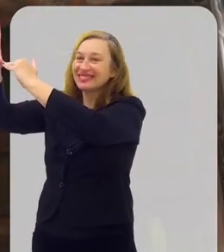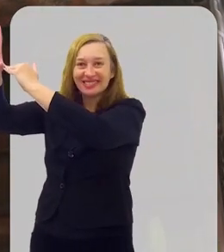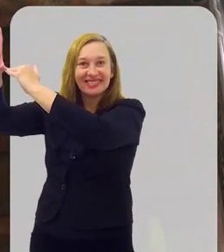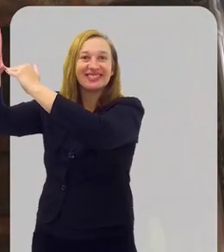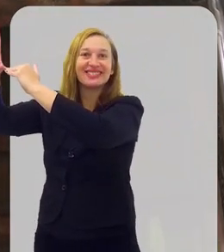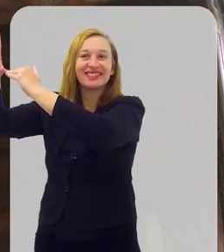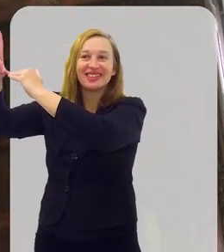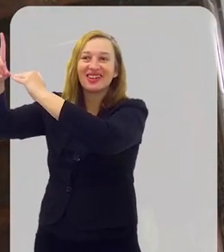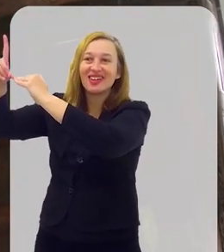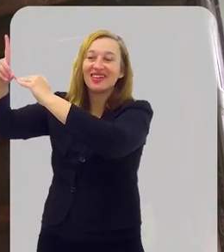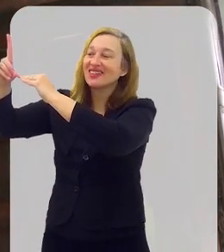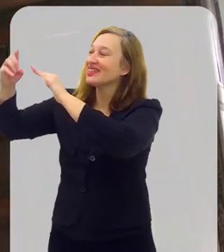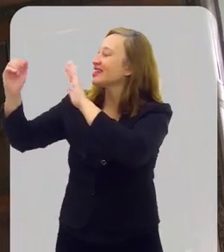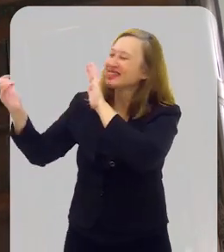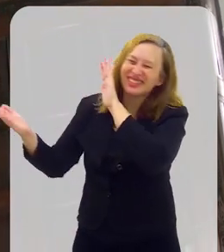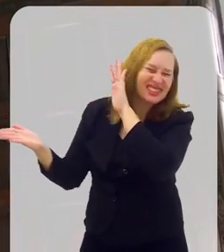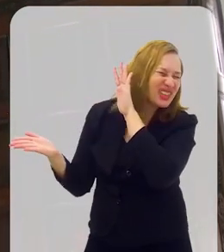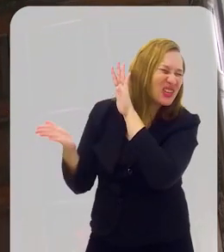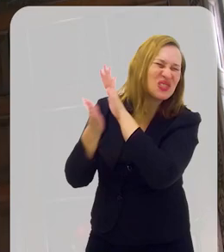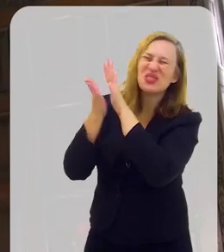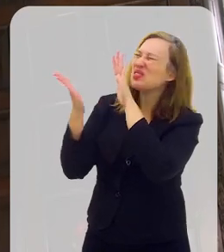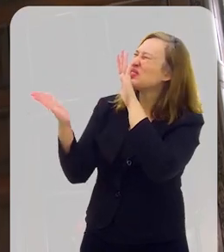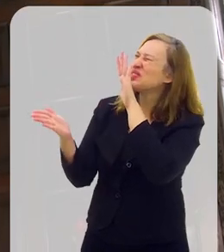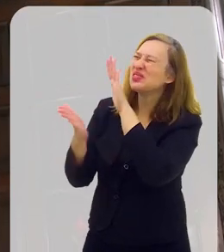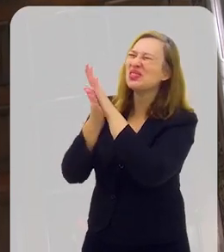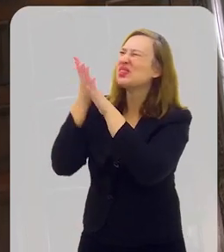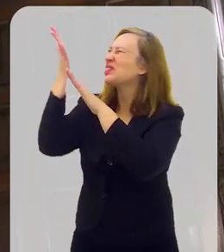exaltado eu te